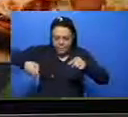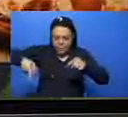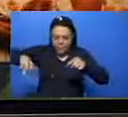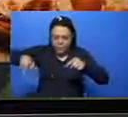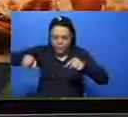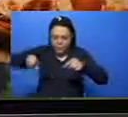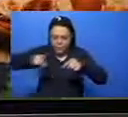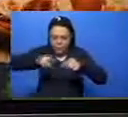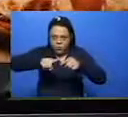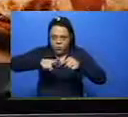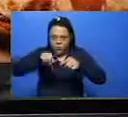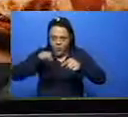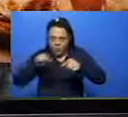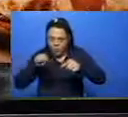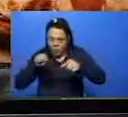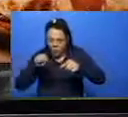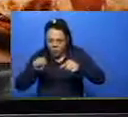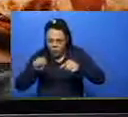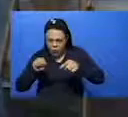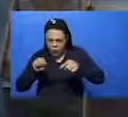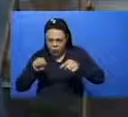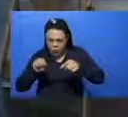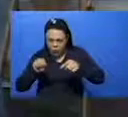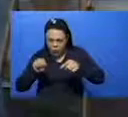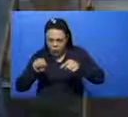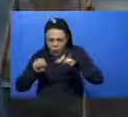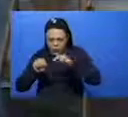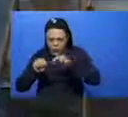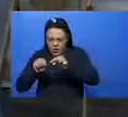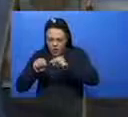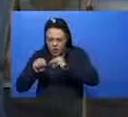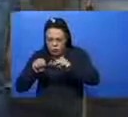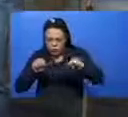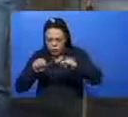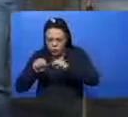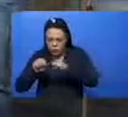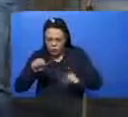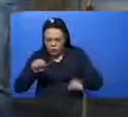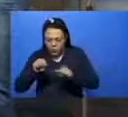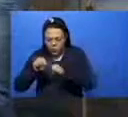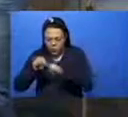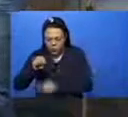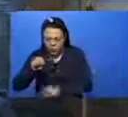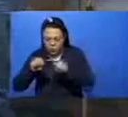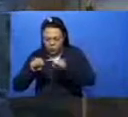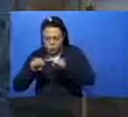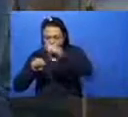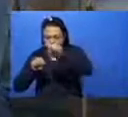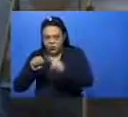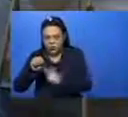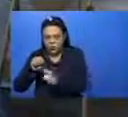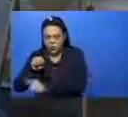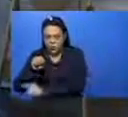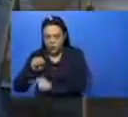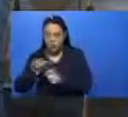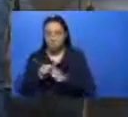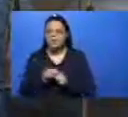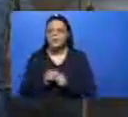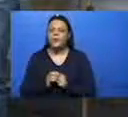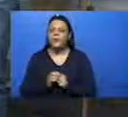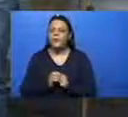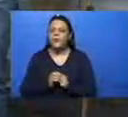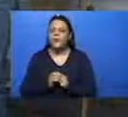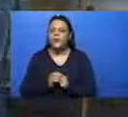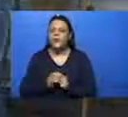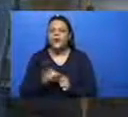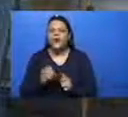é o pontinho lá no meio onde todas as fatias se encontram. Bom, resumindo é isso.